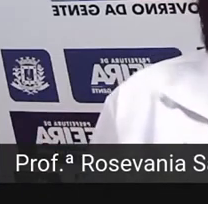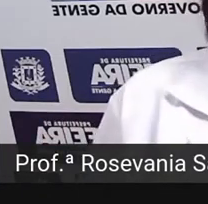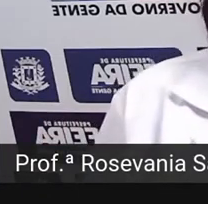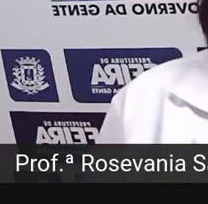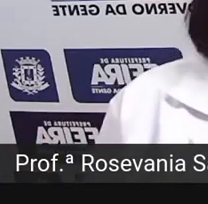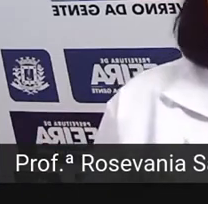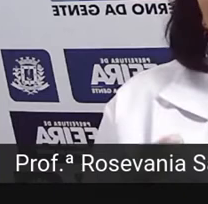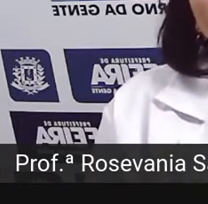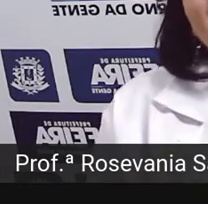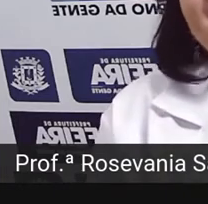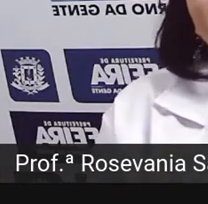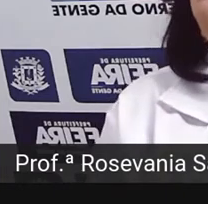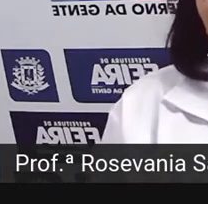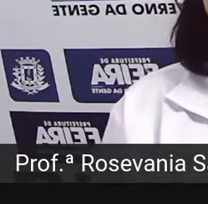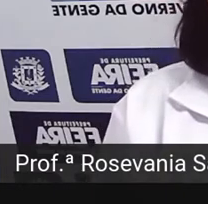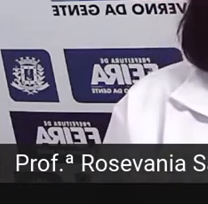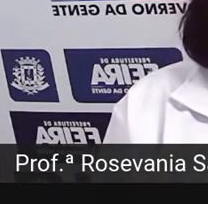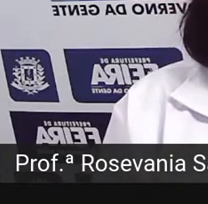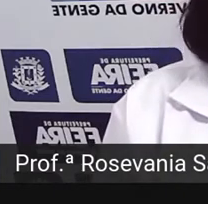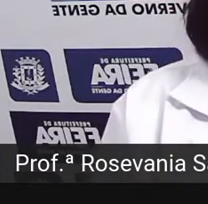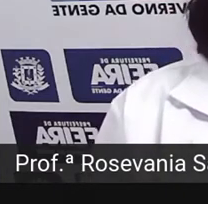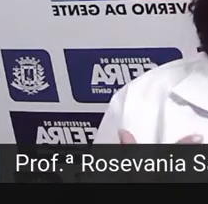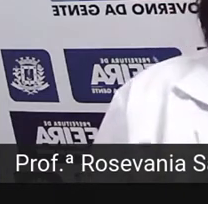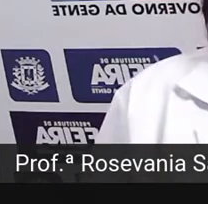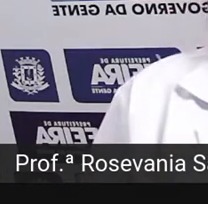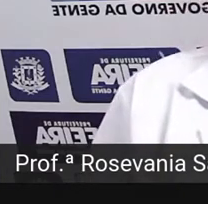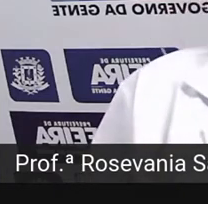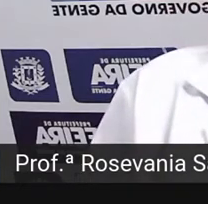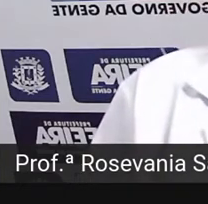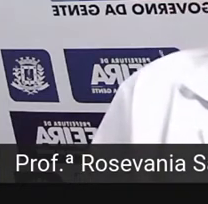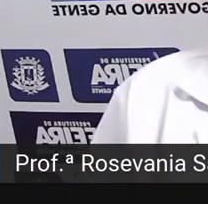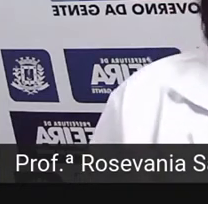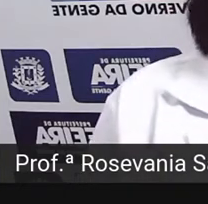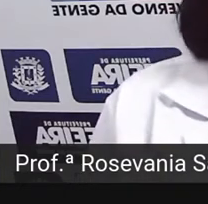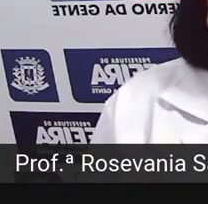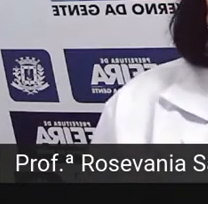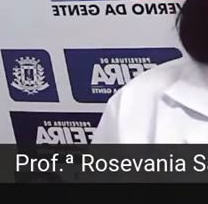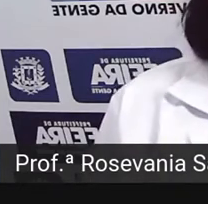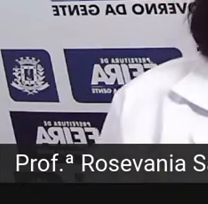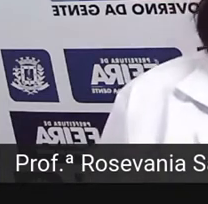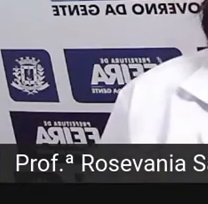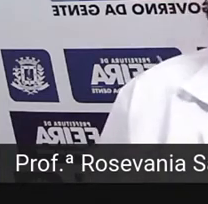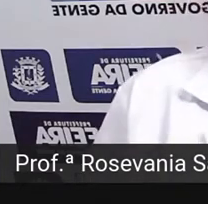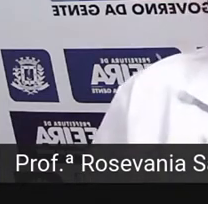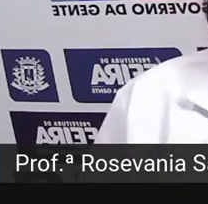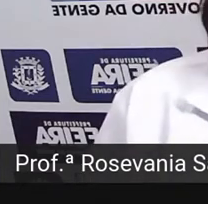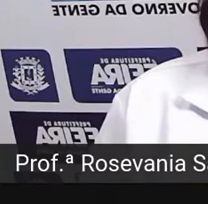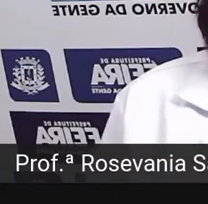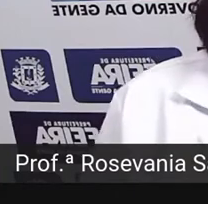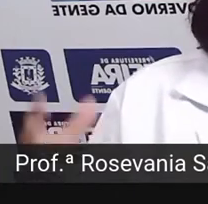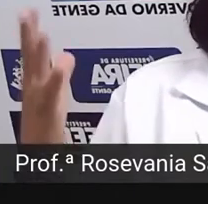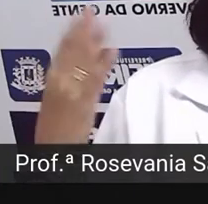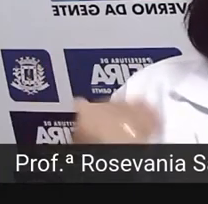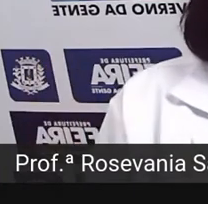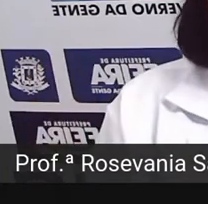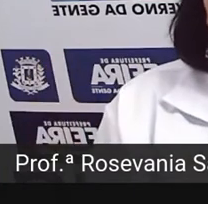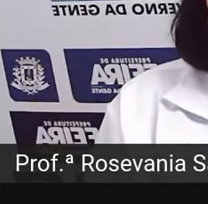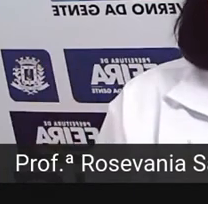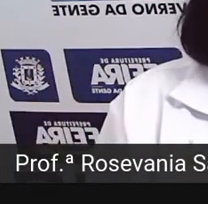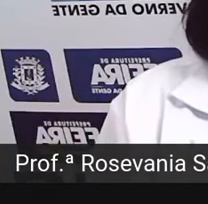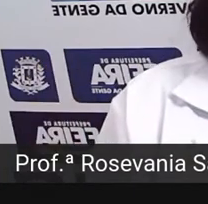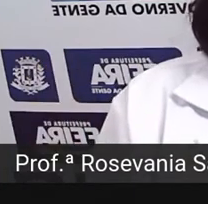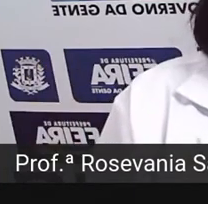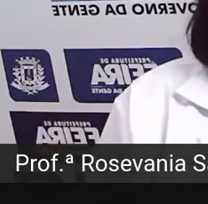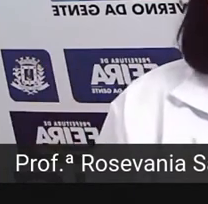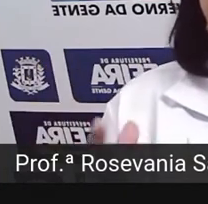negra, de cabelos negros, na altura do ombro, estou trajando uma blusa preta, um jaleco branco, atrás de mim